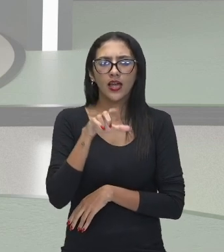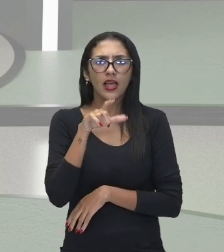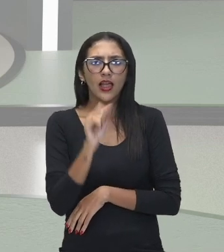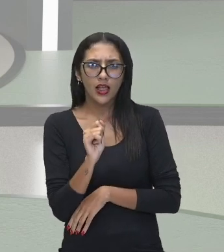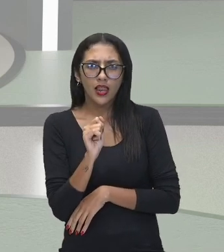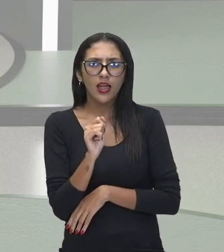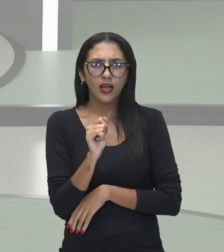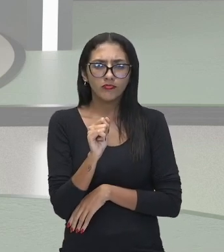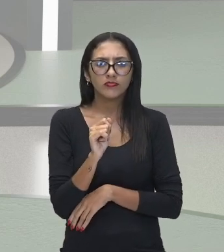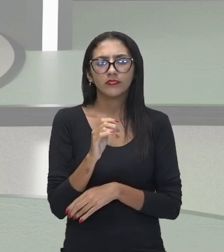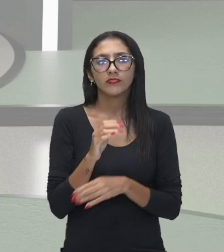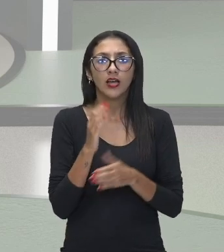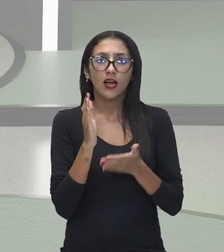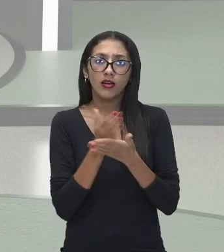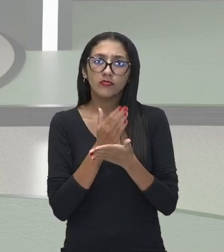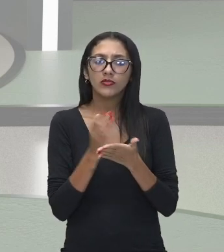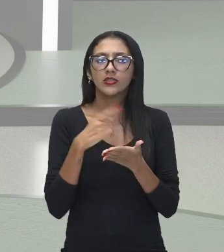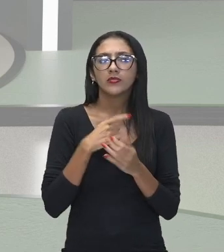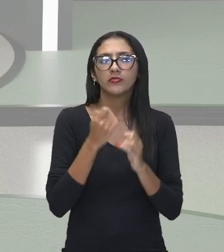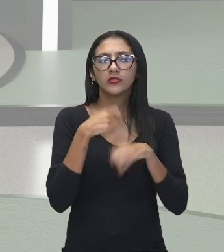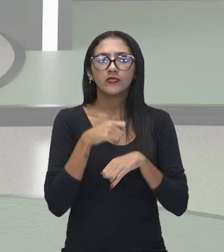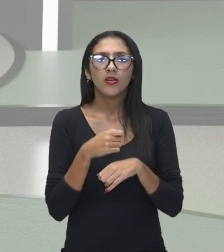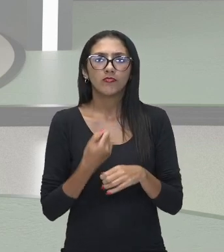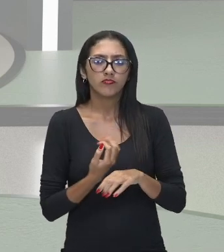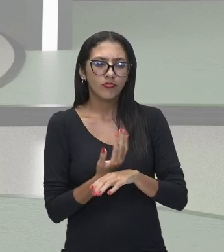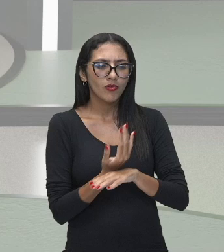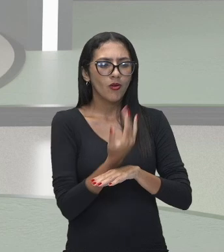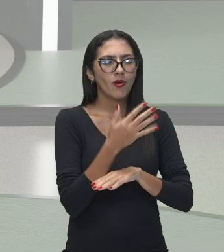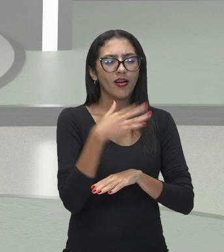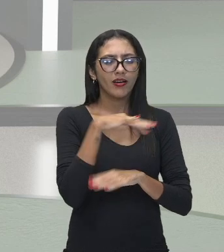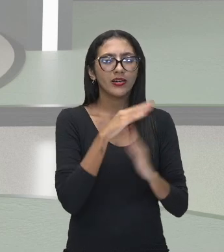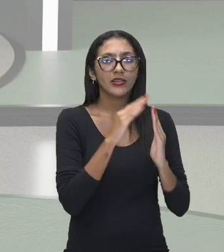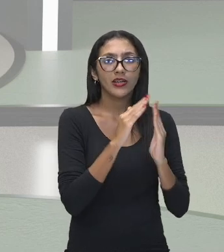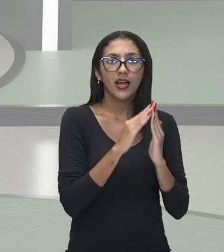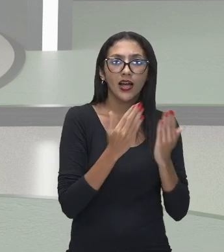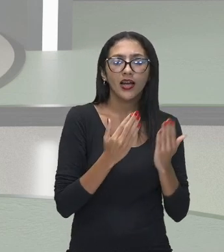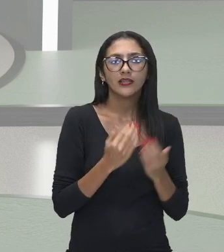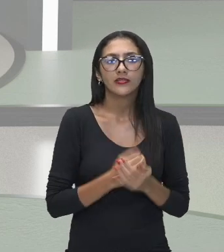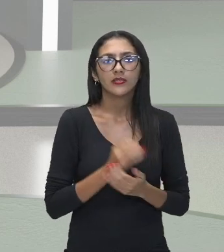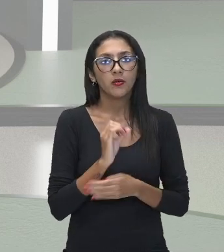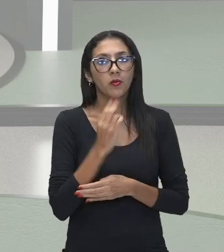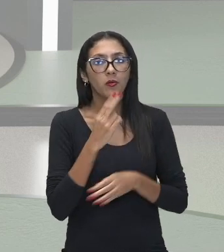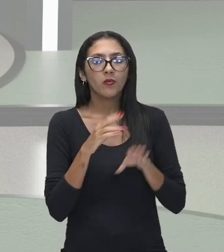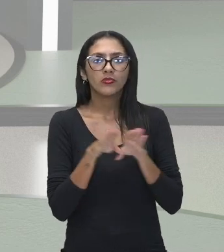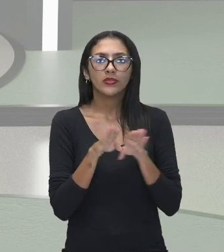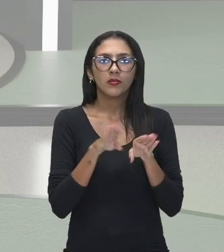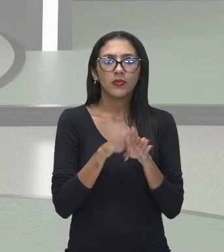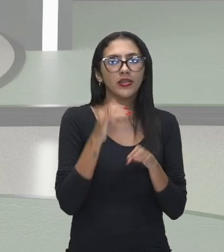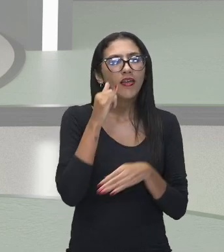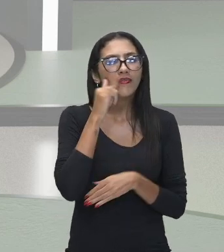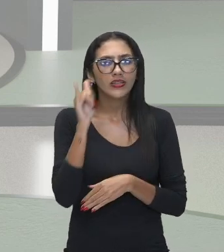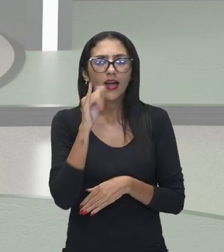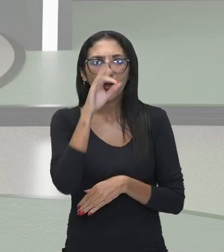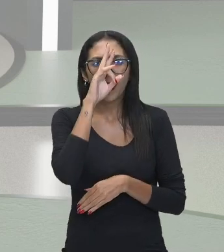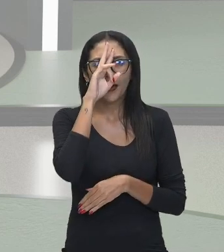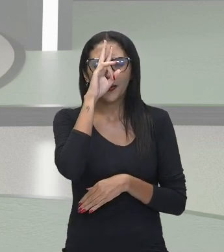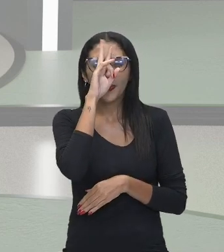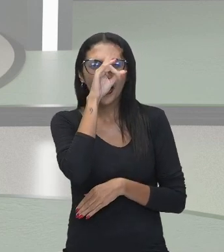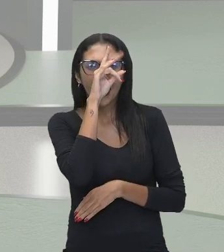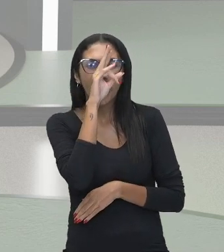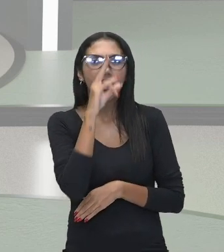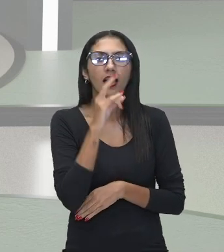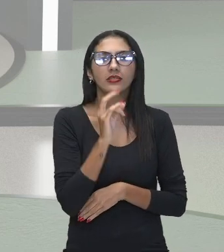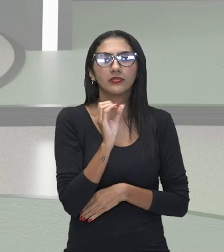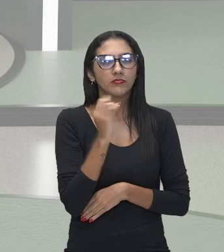Muita gente coloca para aromatizar o ambiente, para espantar, às vezes, os bichinhos, as baratinhas, se você colocar